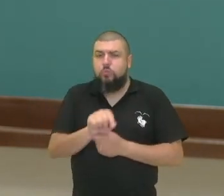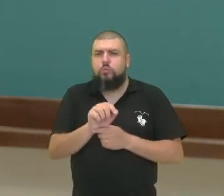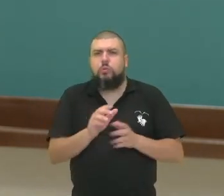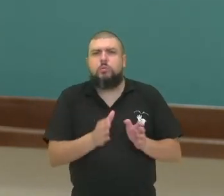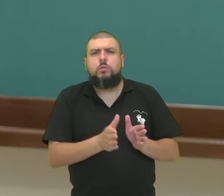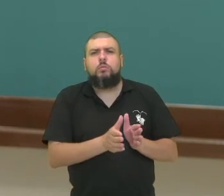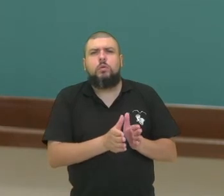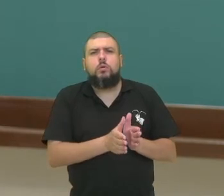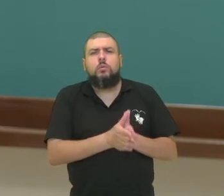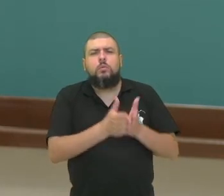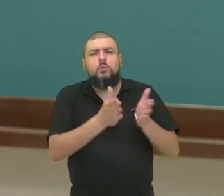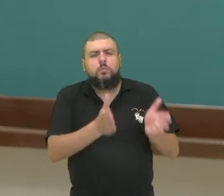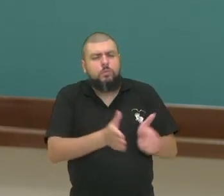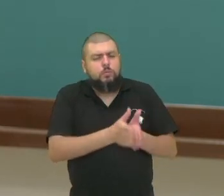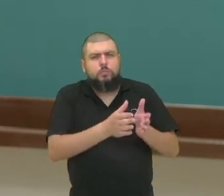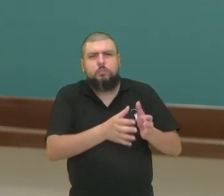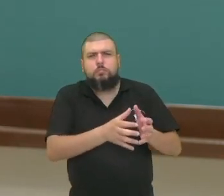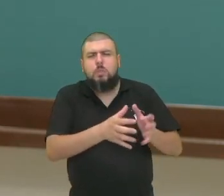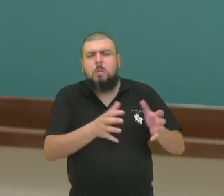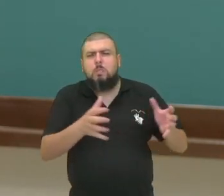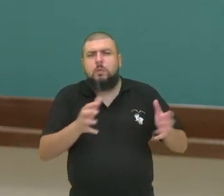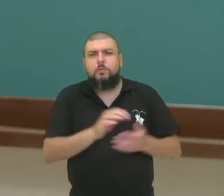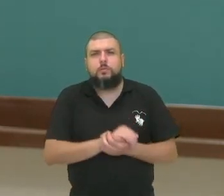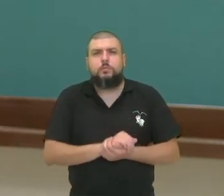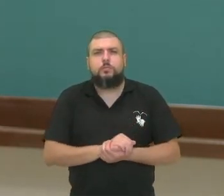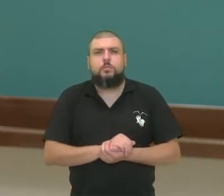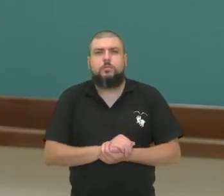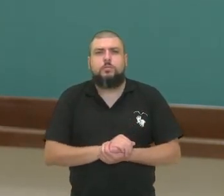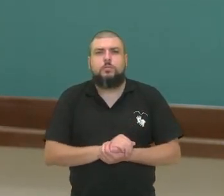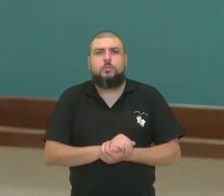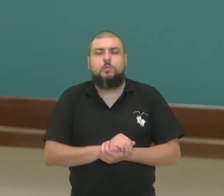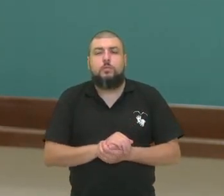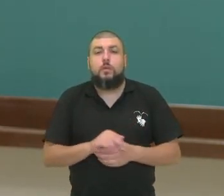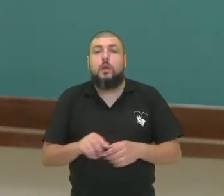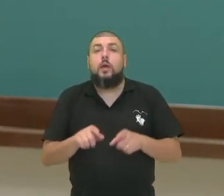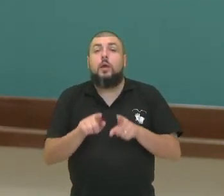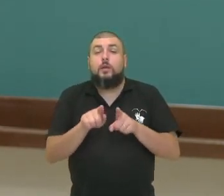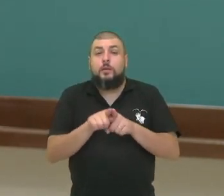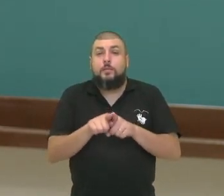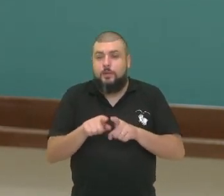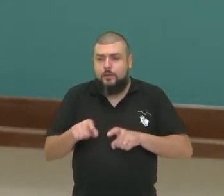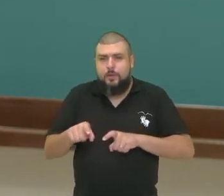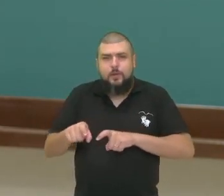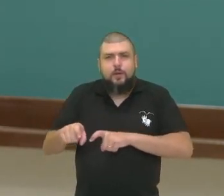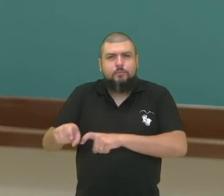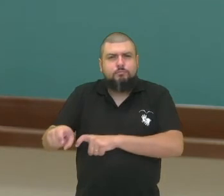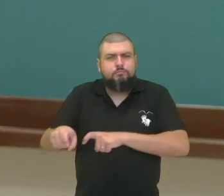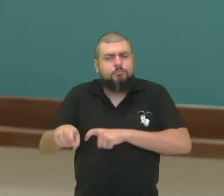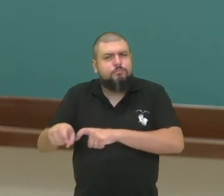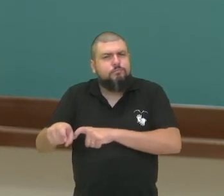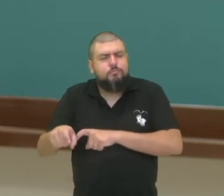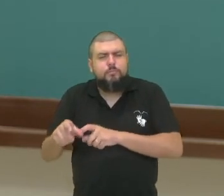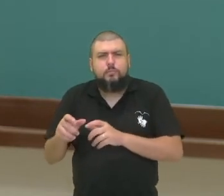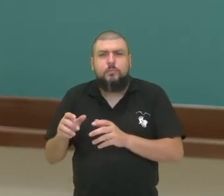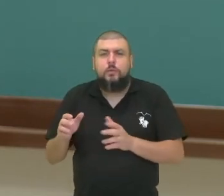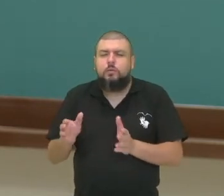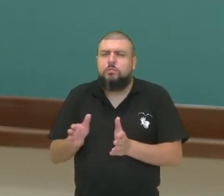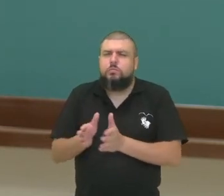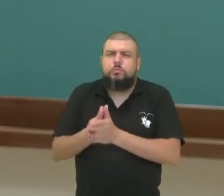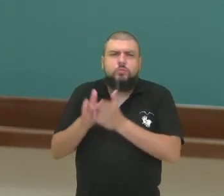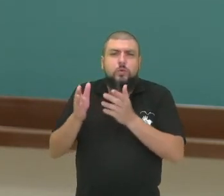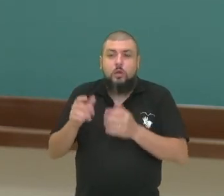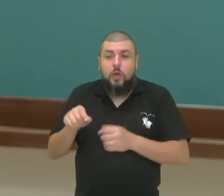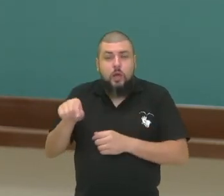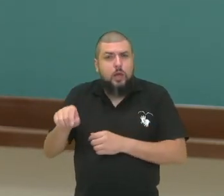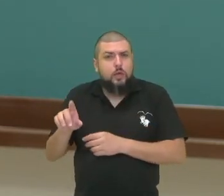da pobreza no Brasil. A mão de obra precarizada no campo, os chamados boias frias, que não tinham o devido direito